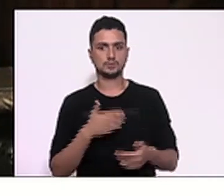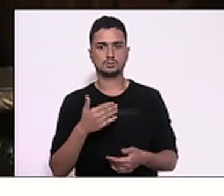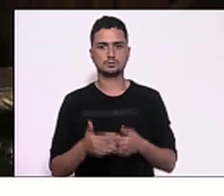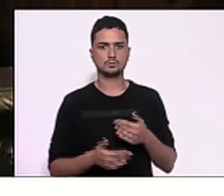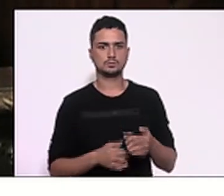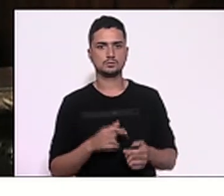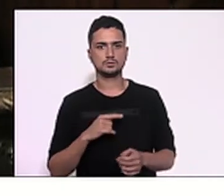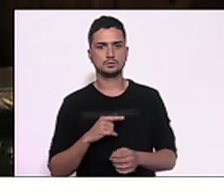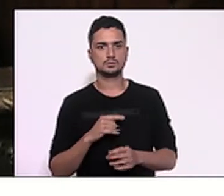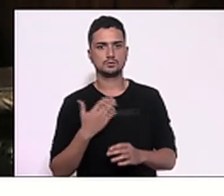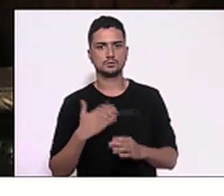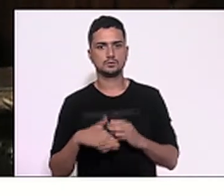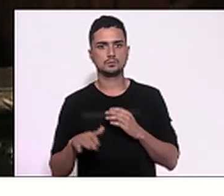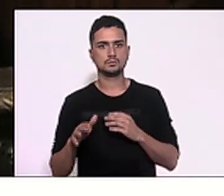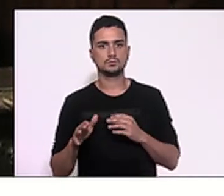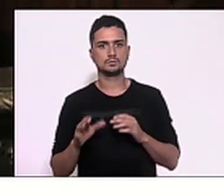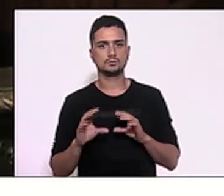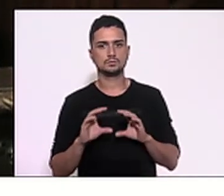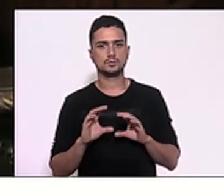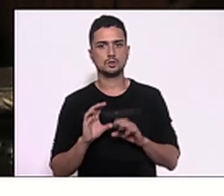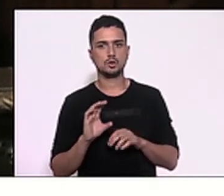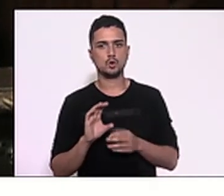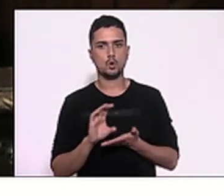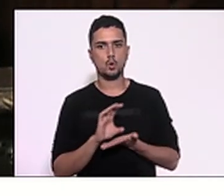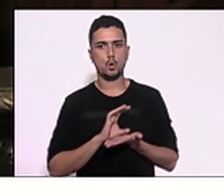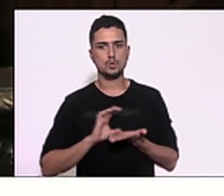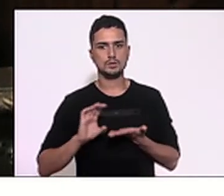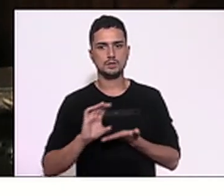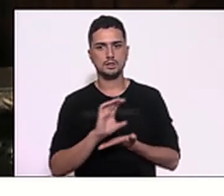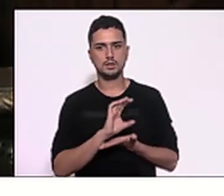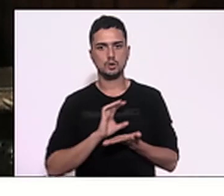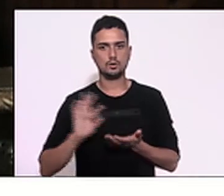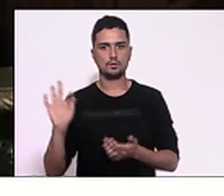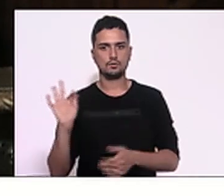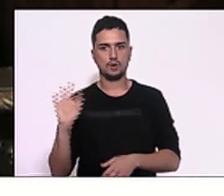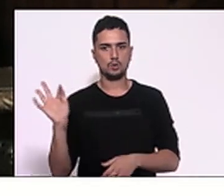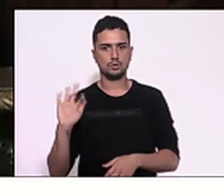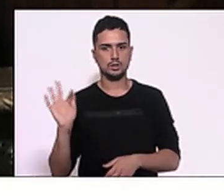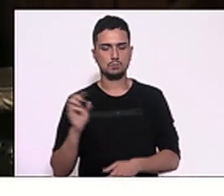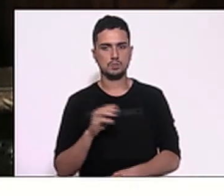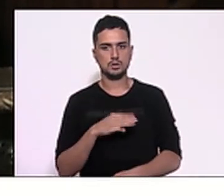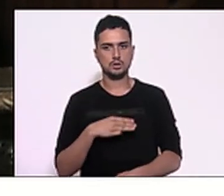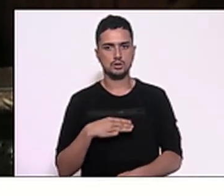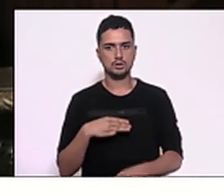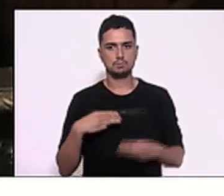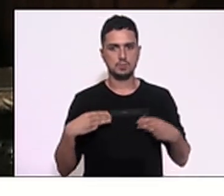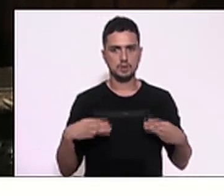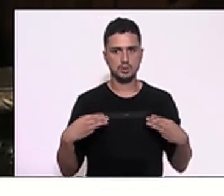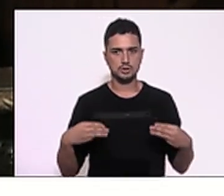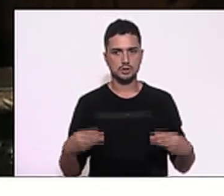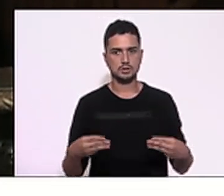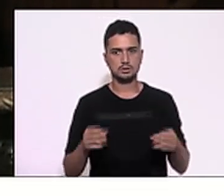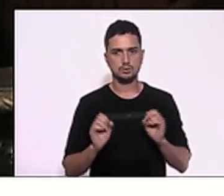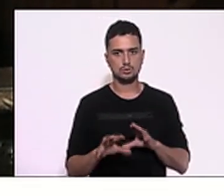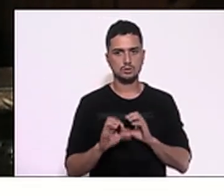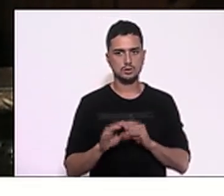particularidades, é claro. Por exemplo, no caso das universidades federais, o processo